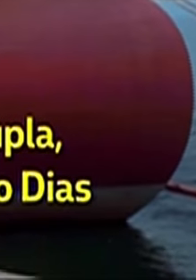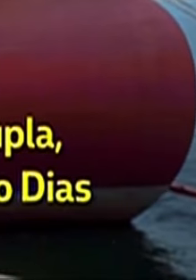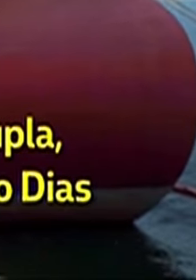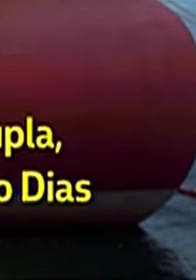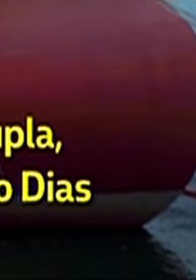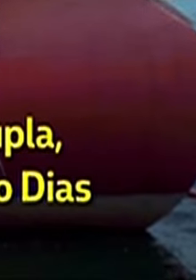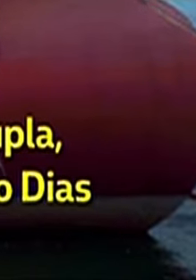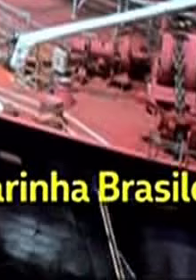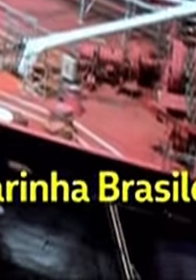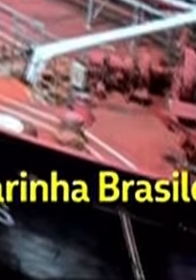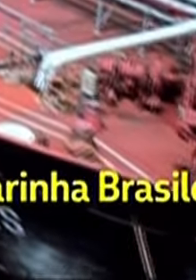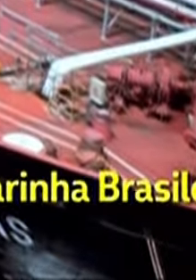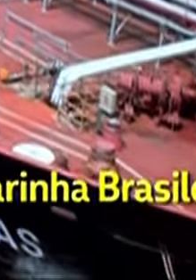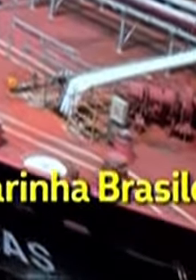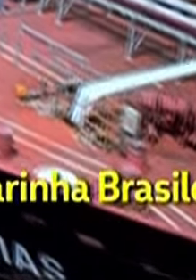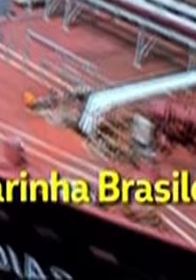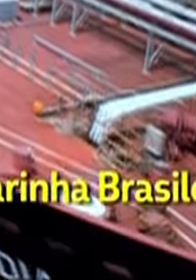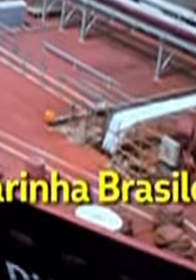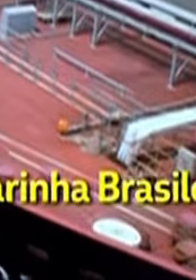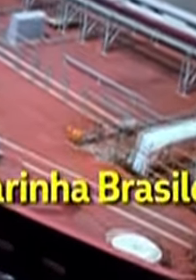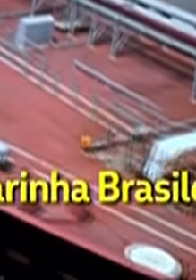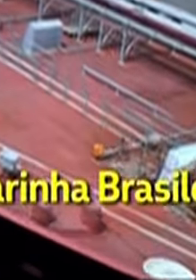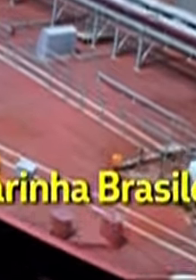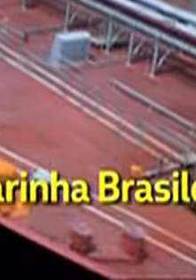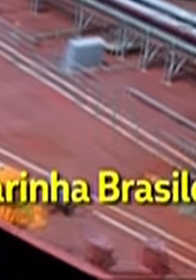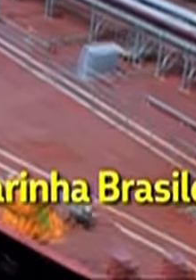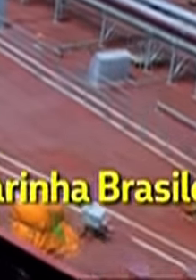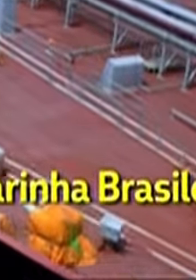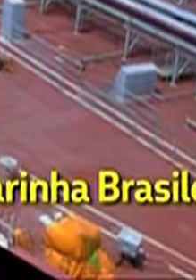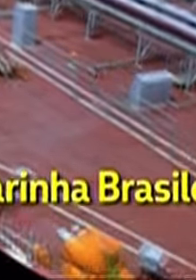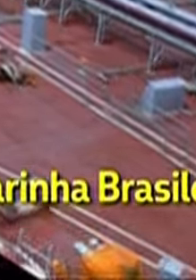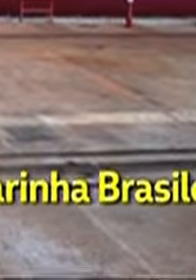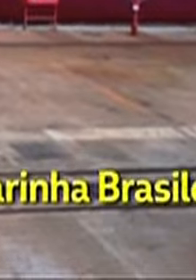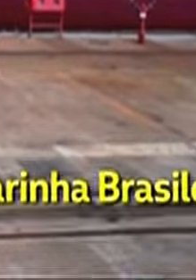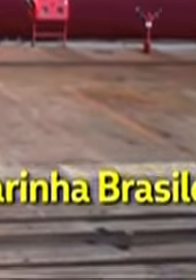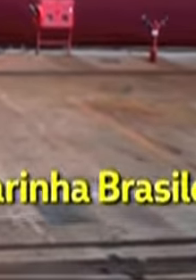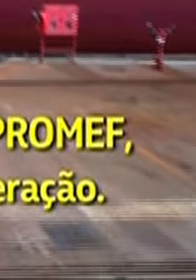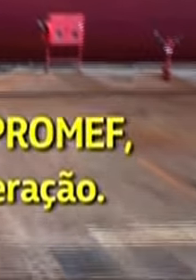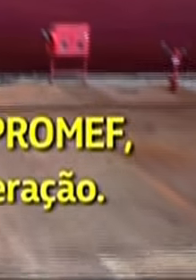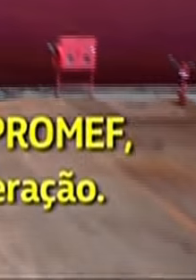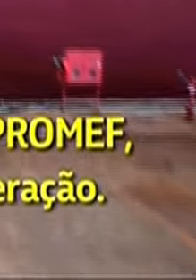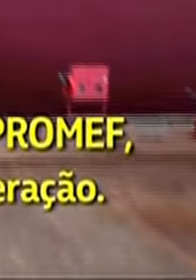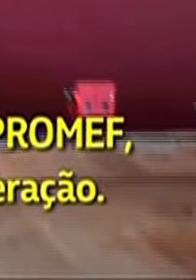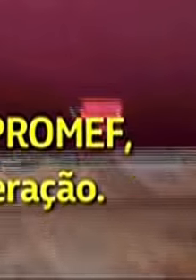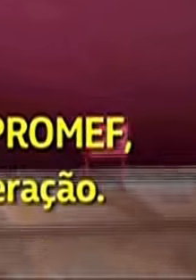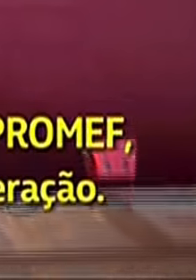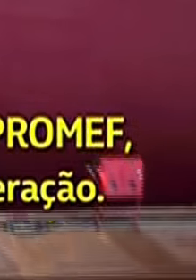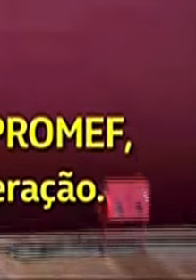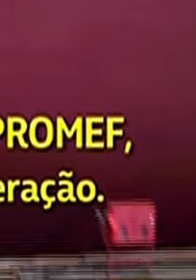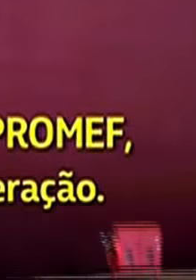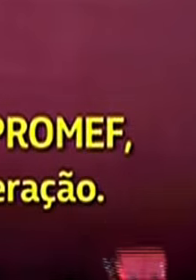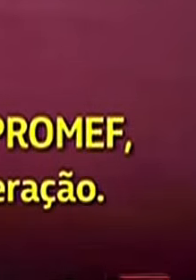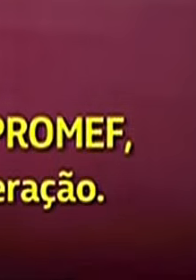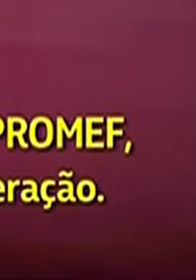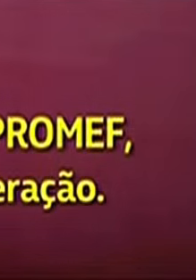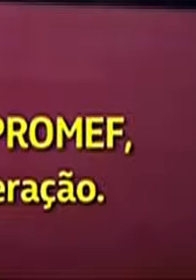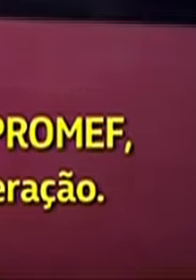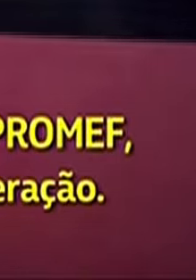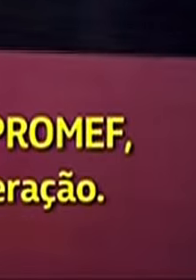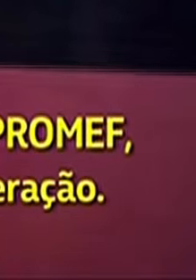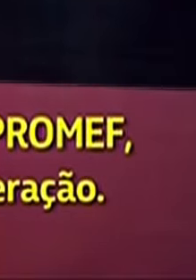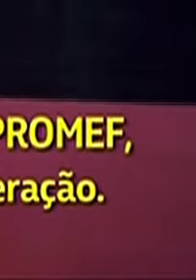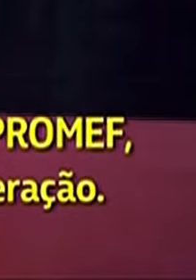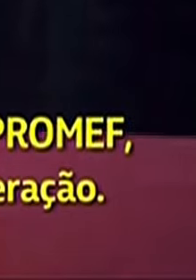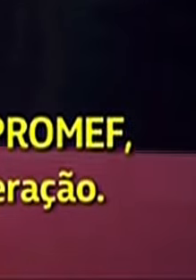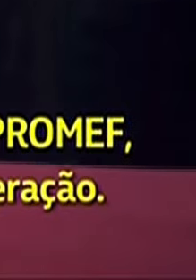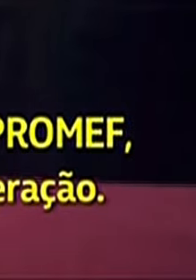Marcílio Dias, que homenageia um herói histórico da Marinha Brasileira, enquanto mais um petroleiro do Promef,